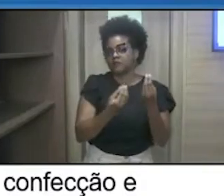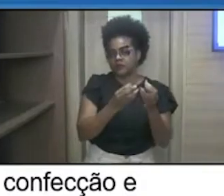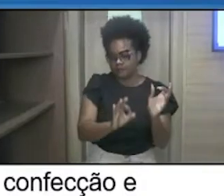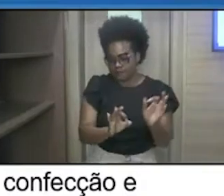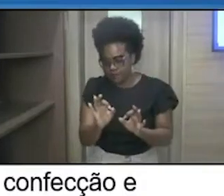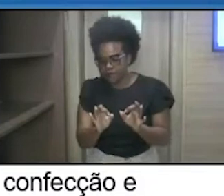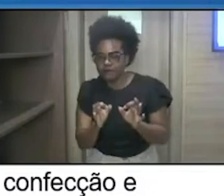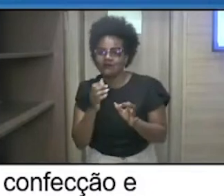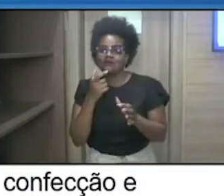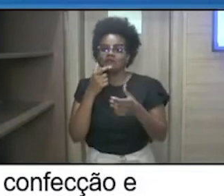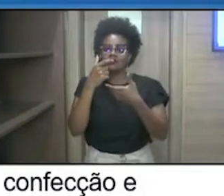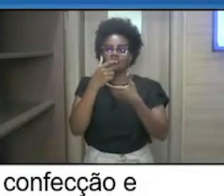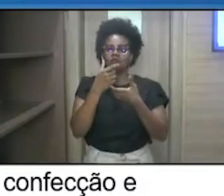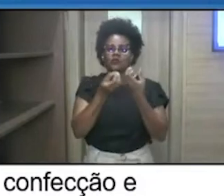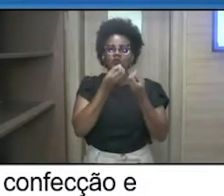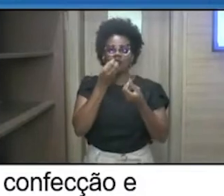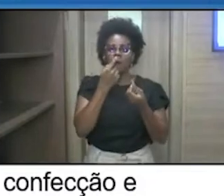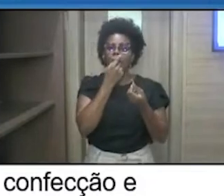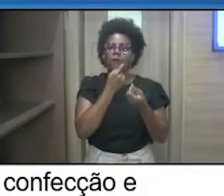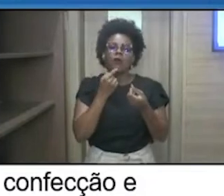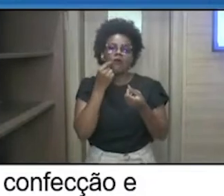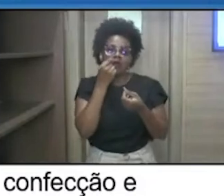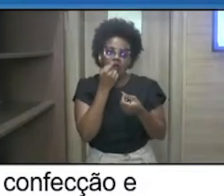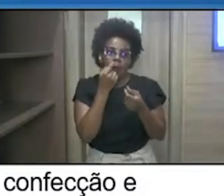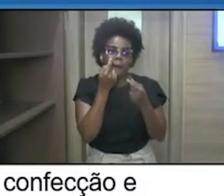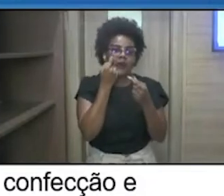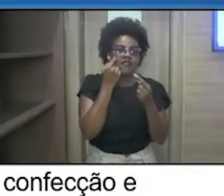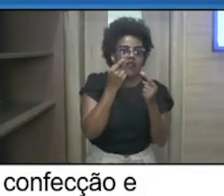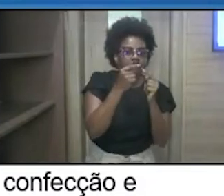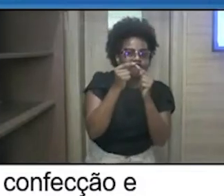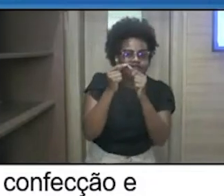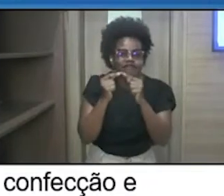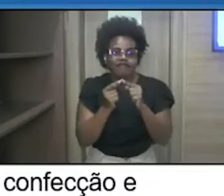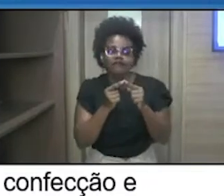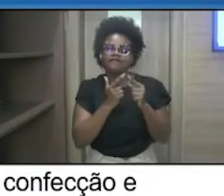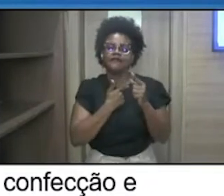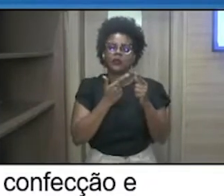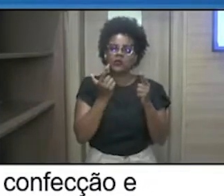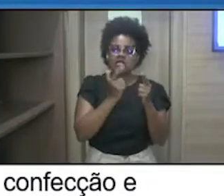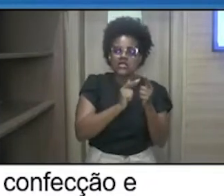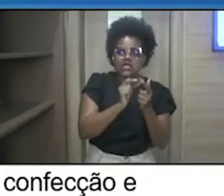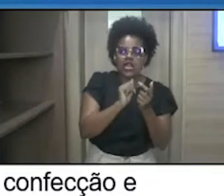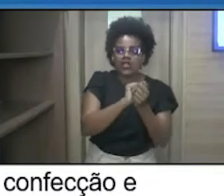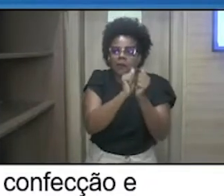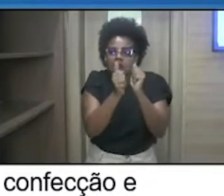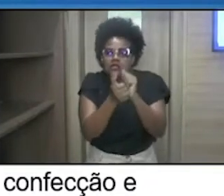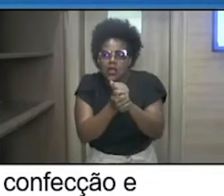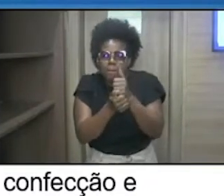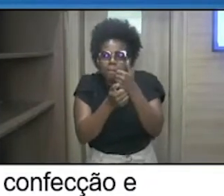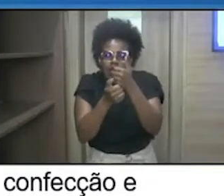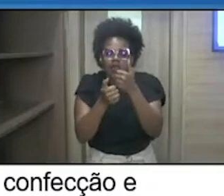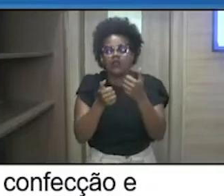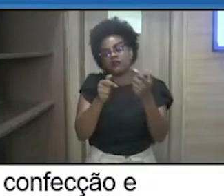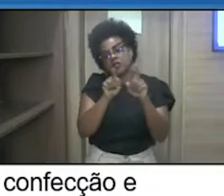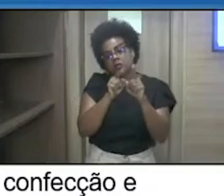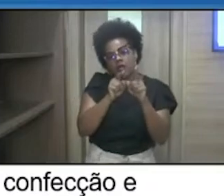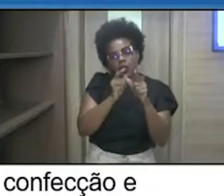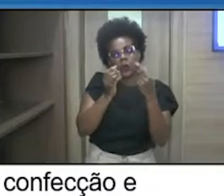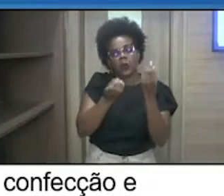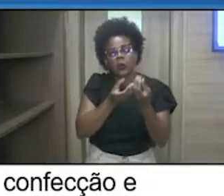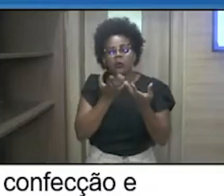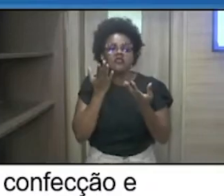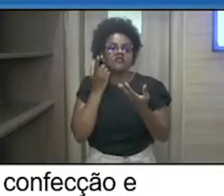preparo de boca para que haja os pontos de contato, né, para que ela seja bem adaptada. Os controles, né,